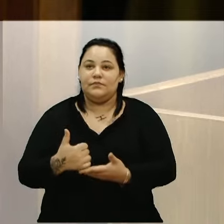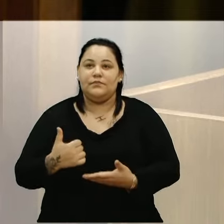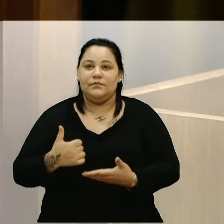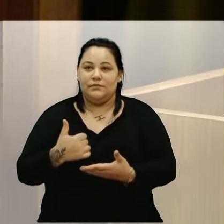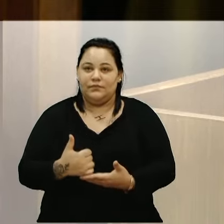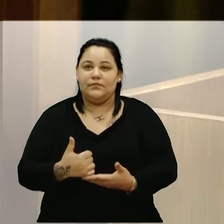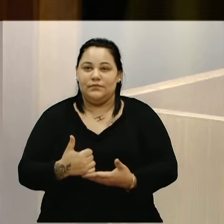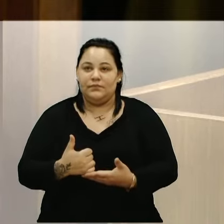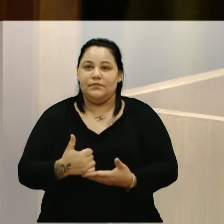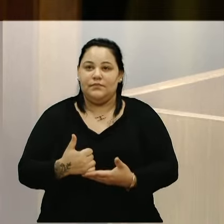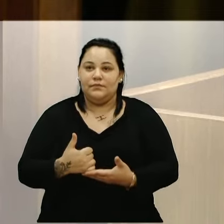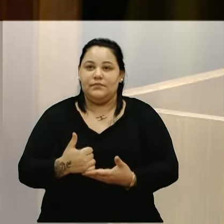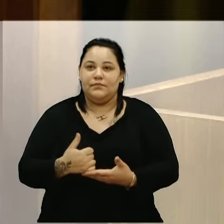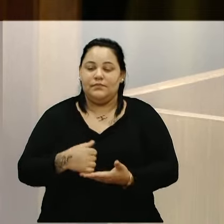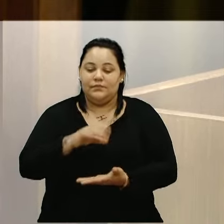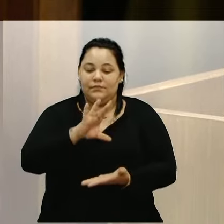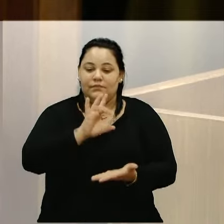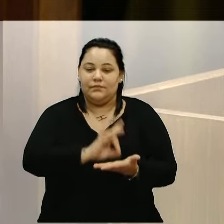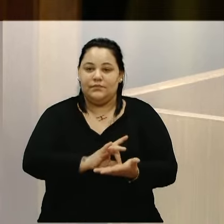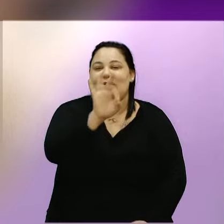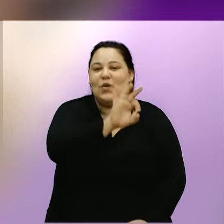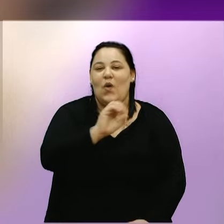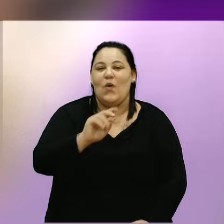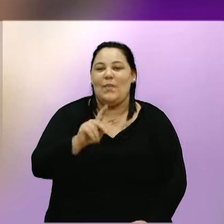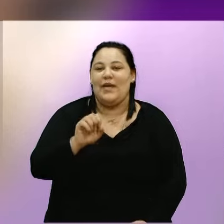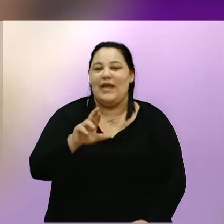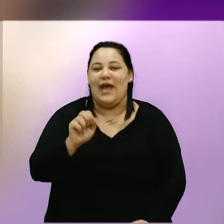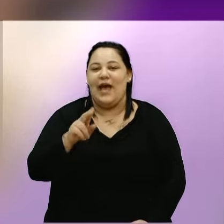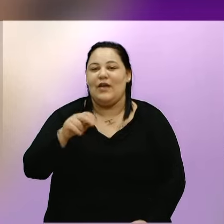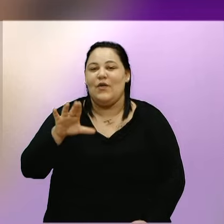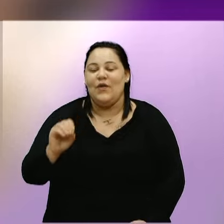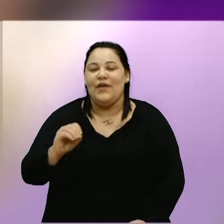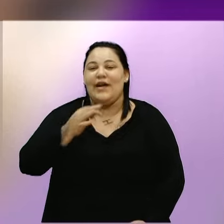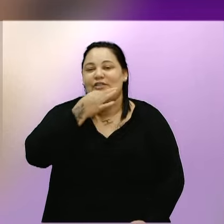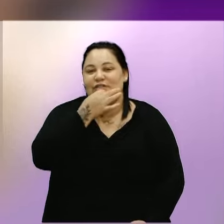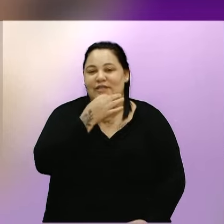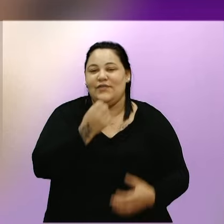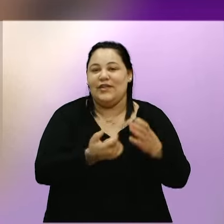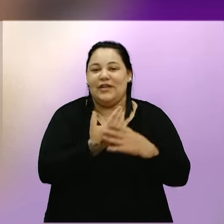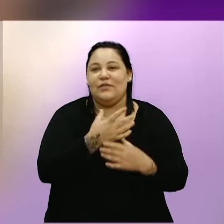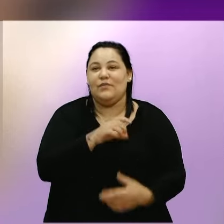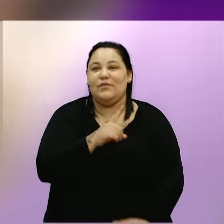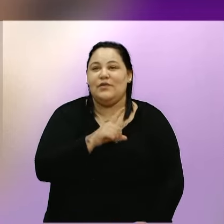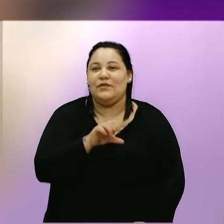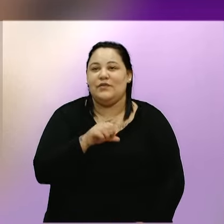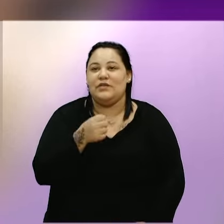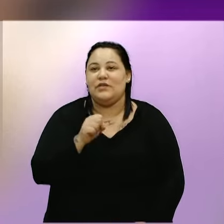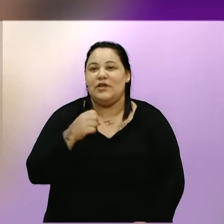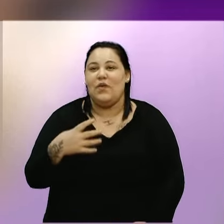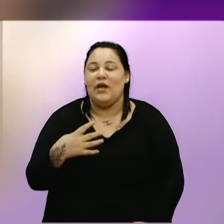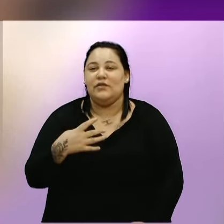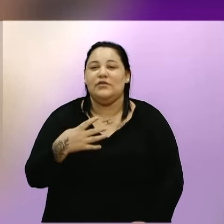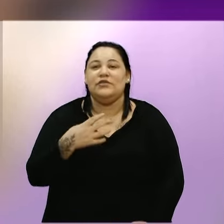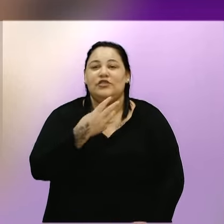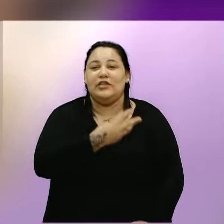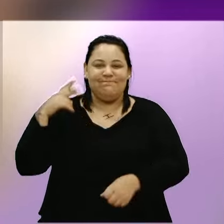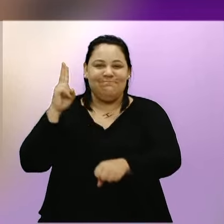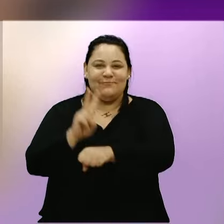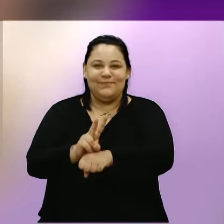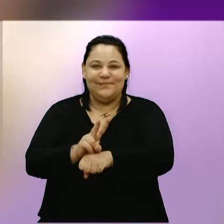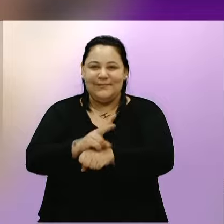e consolidação do Círculo Saúde. A instituição foi fundada em 31 de outubro de